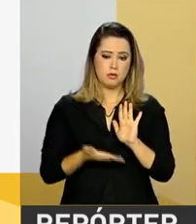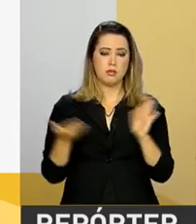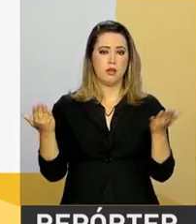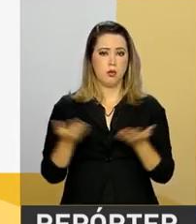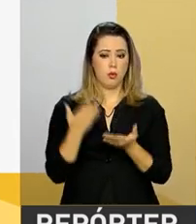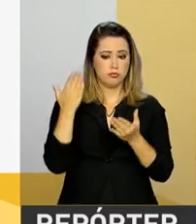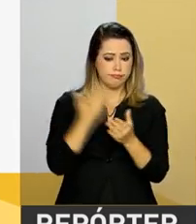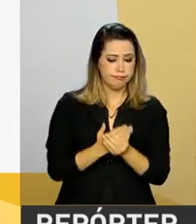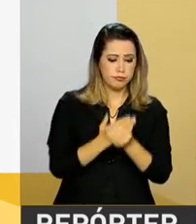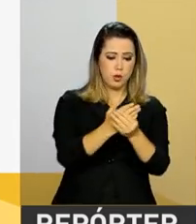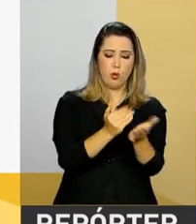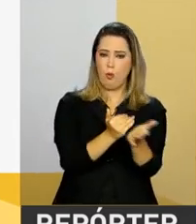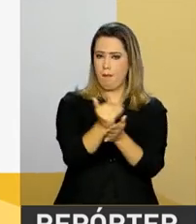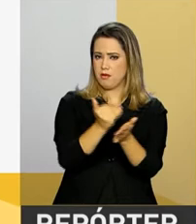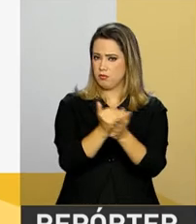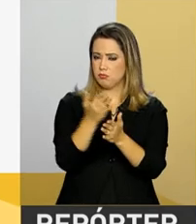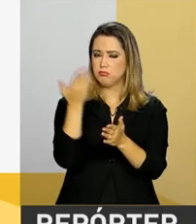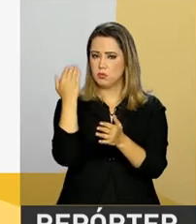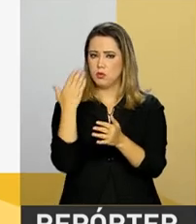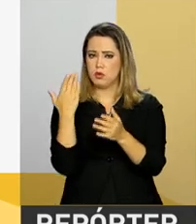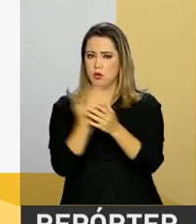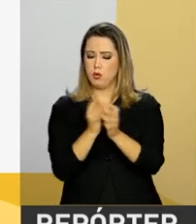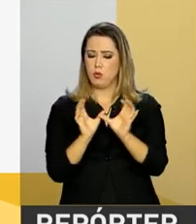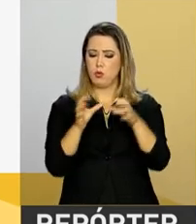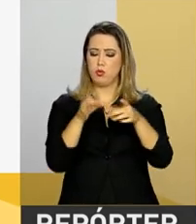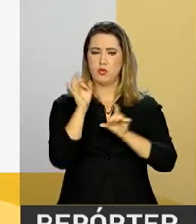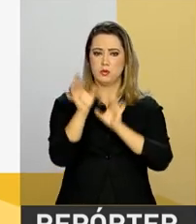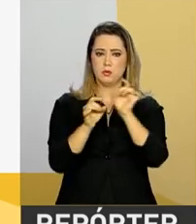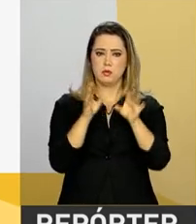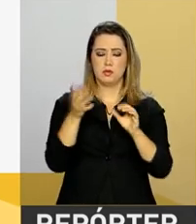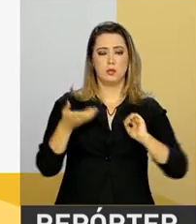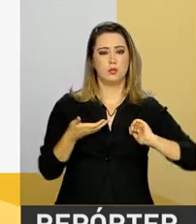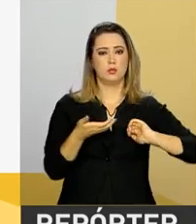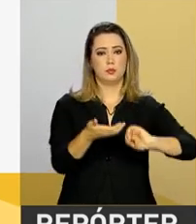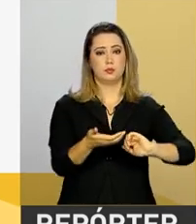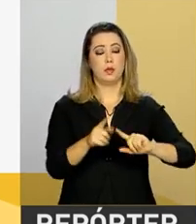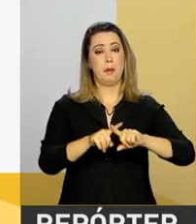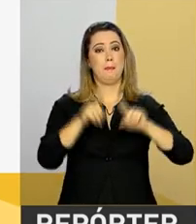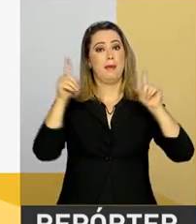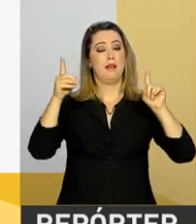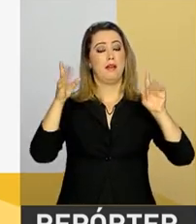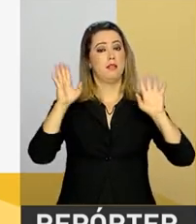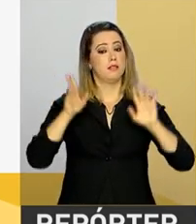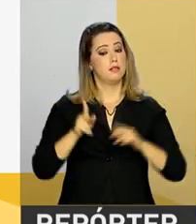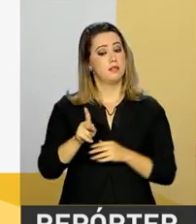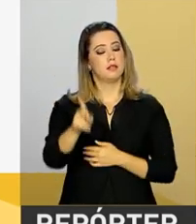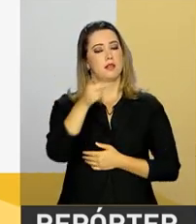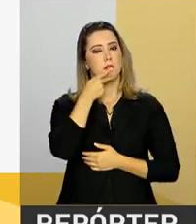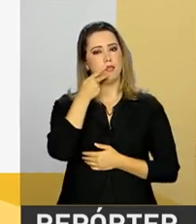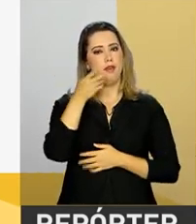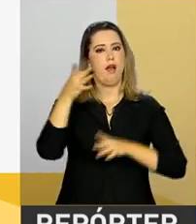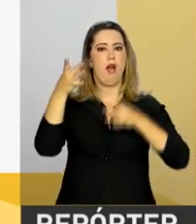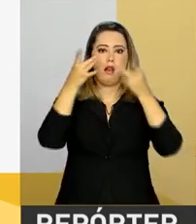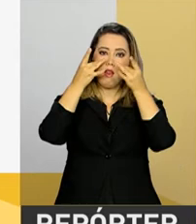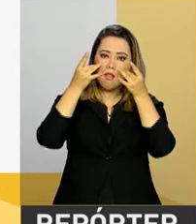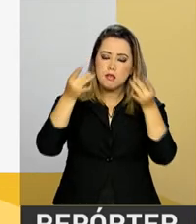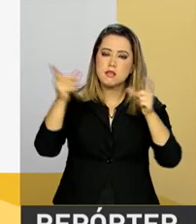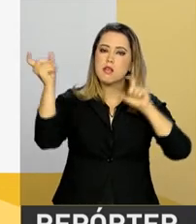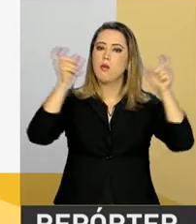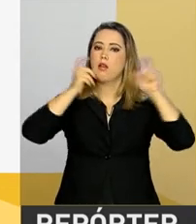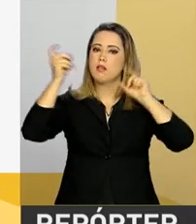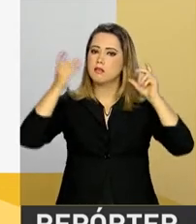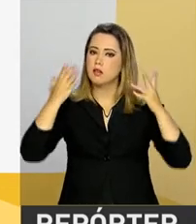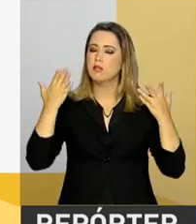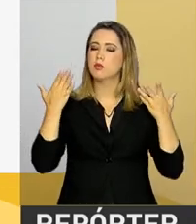foi aprovada pela comissão especial do congresso e agora eu sempre tenho alertado as pessoas